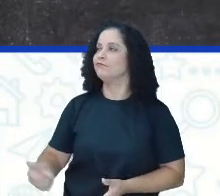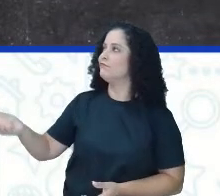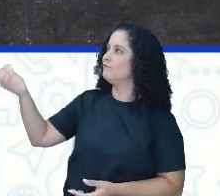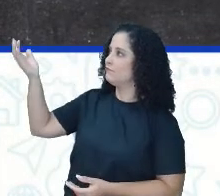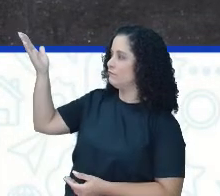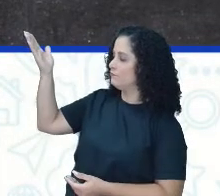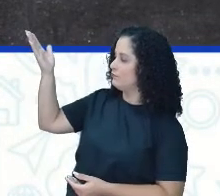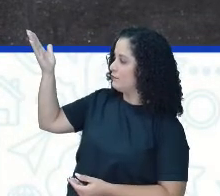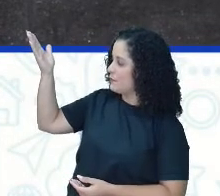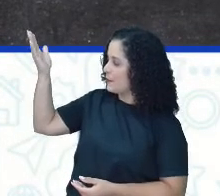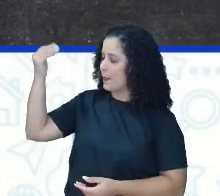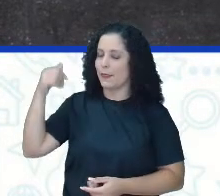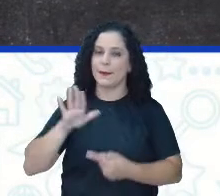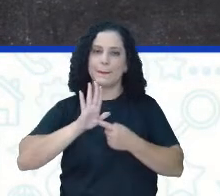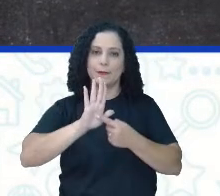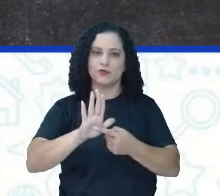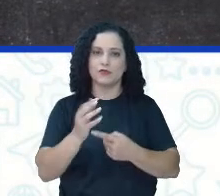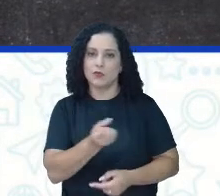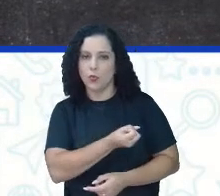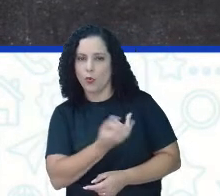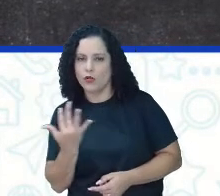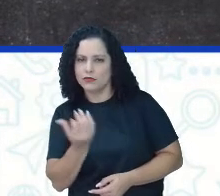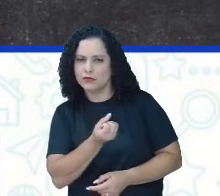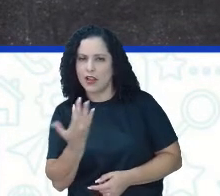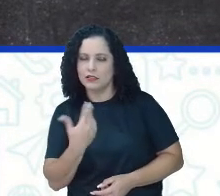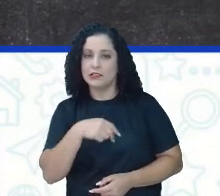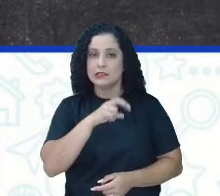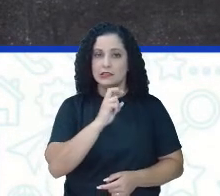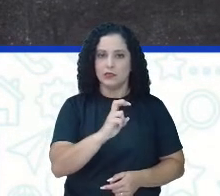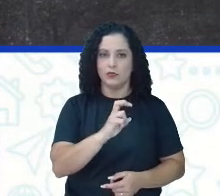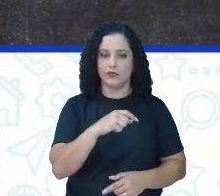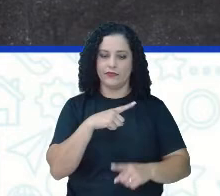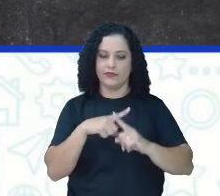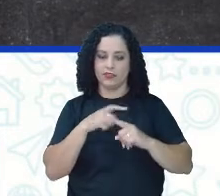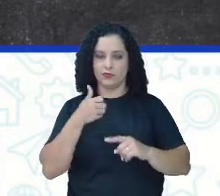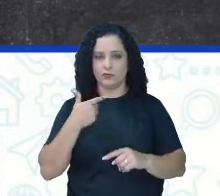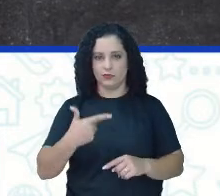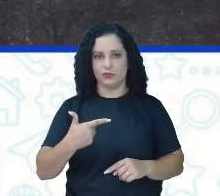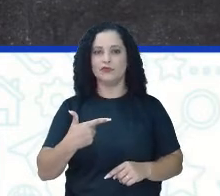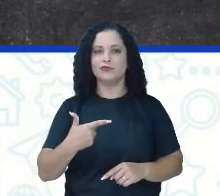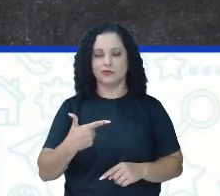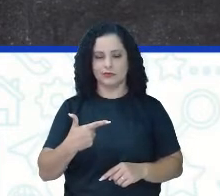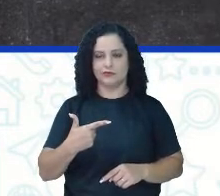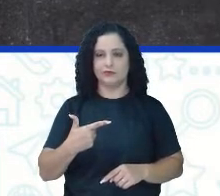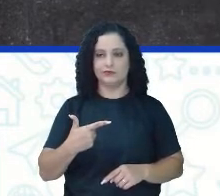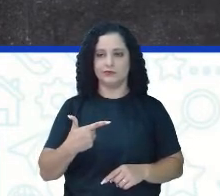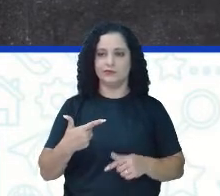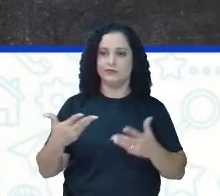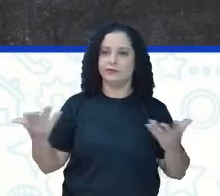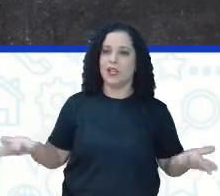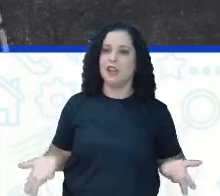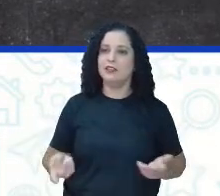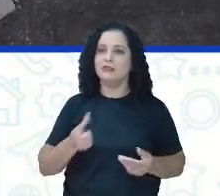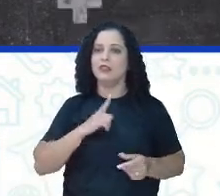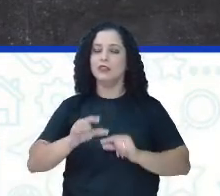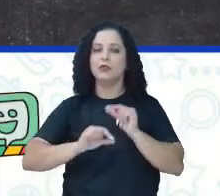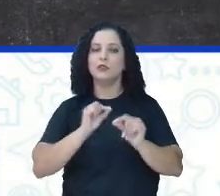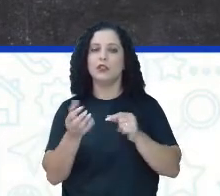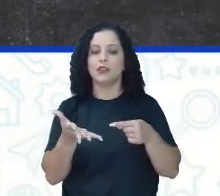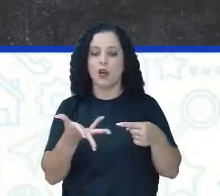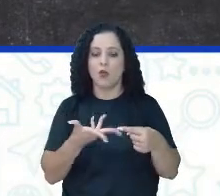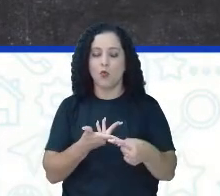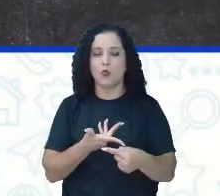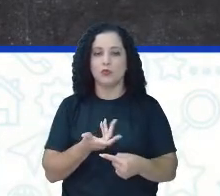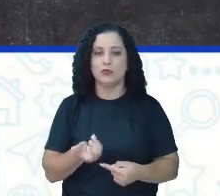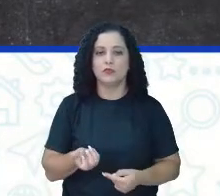10 vai ser a quantidade de 5 vértices vezes 2 diagonais para cada um. E aí, como eu falei, né, a gente está contando